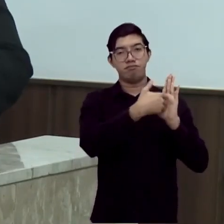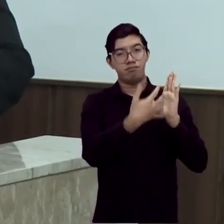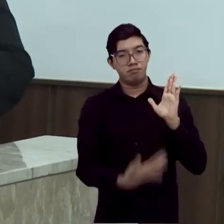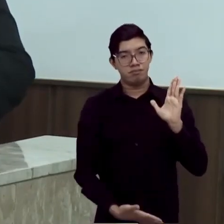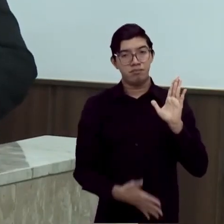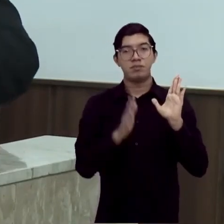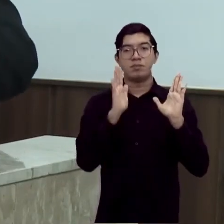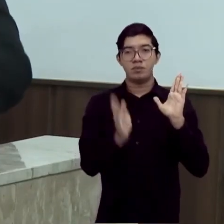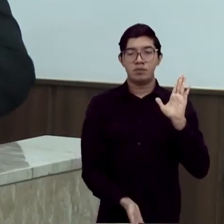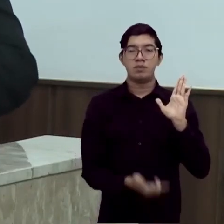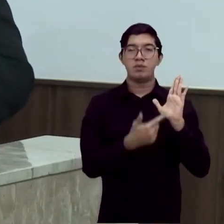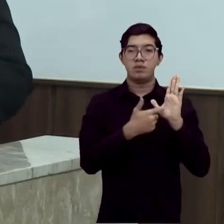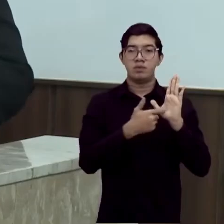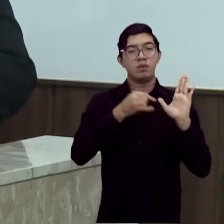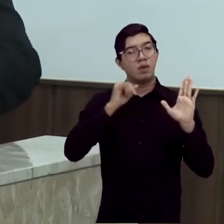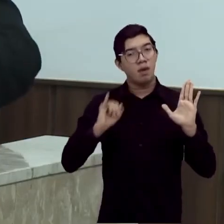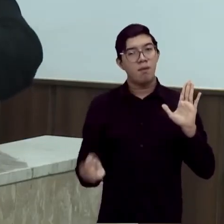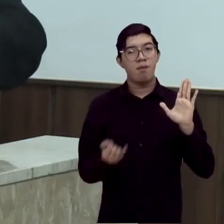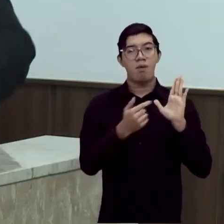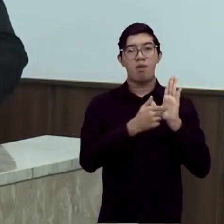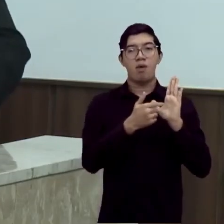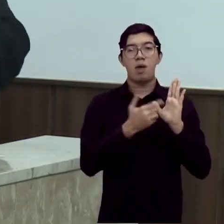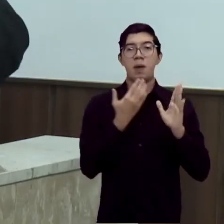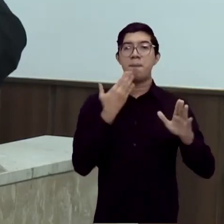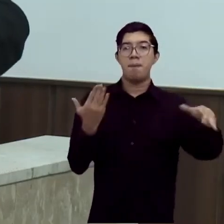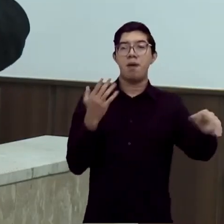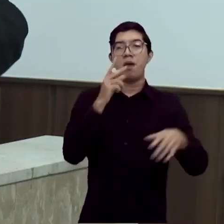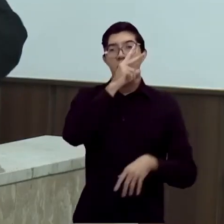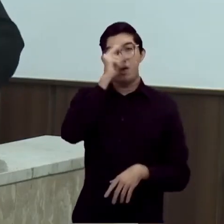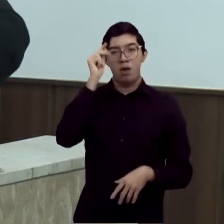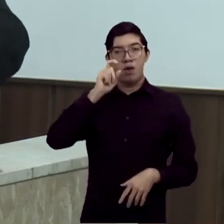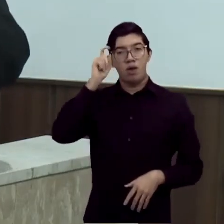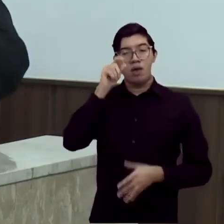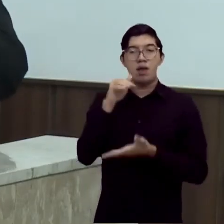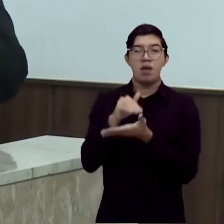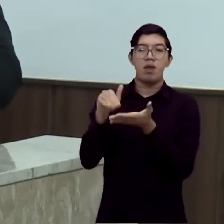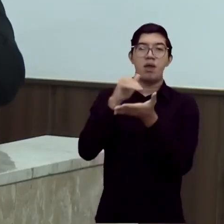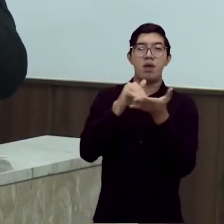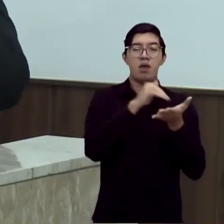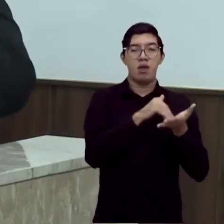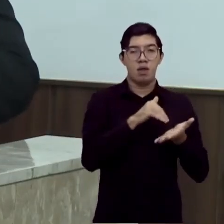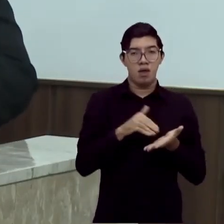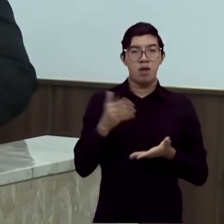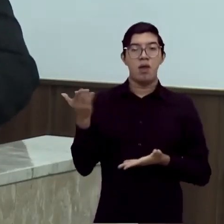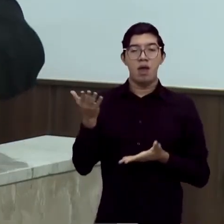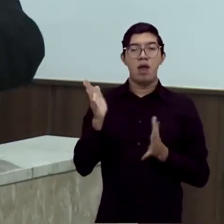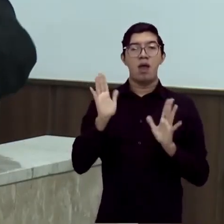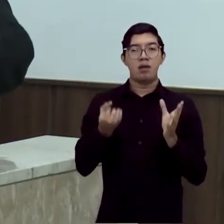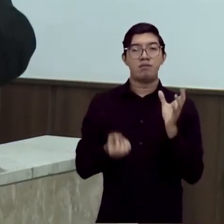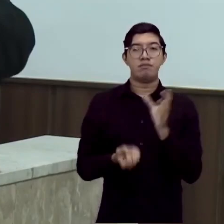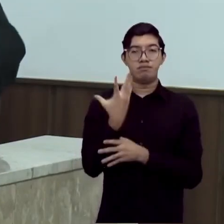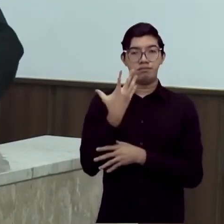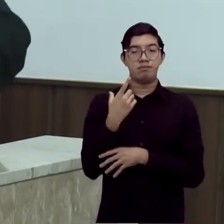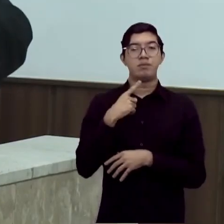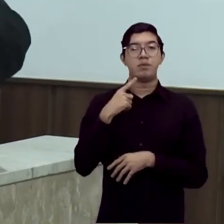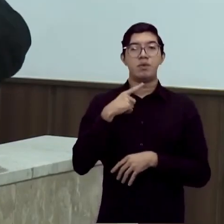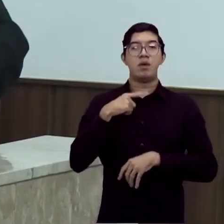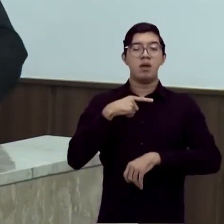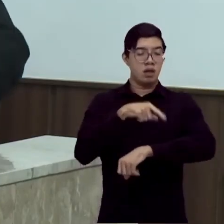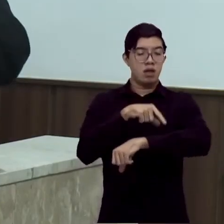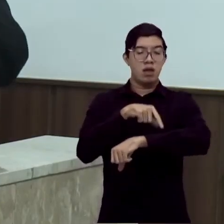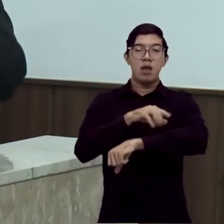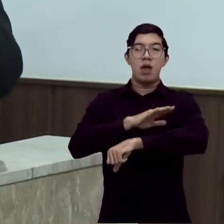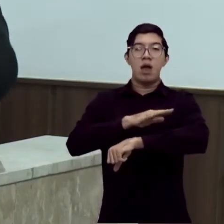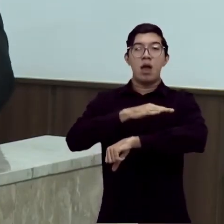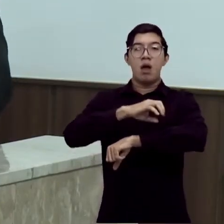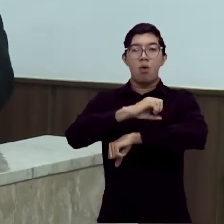está na legislação e o prefeito Sartre, seu secretariado, já poderia instalar bocas de lobo